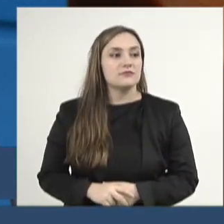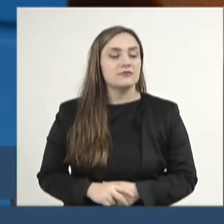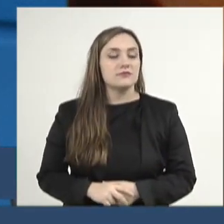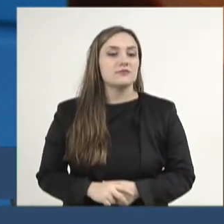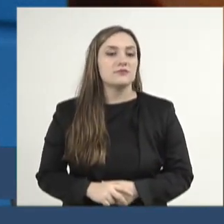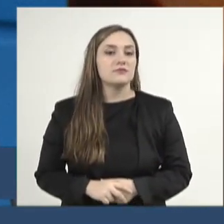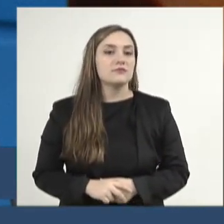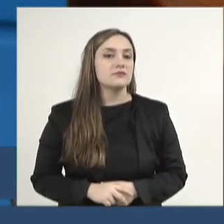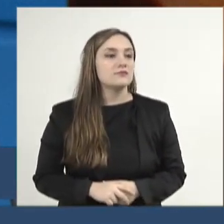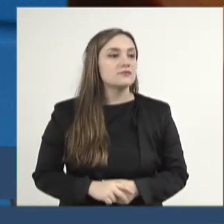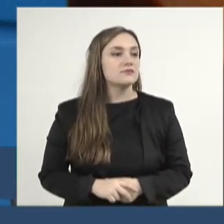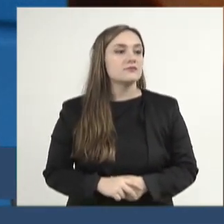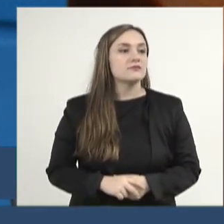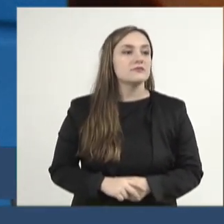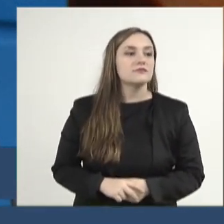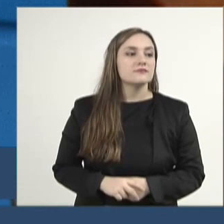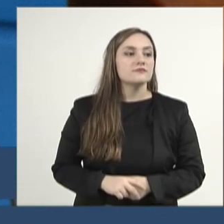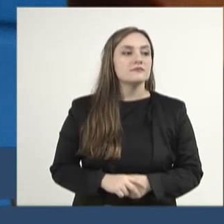de